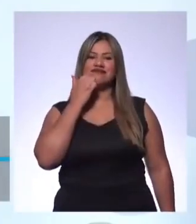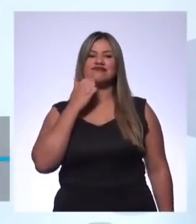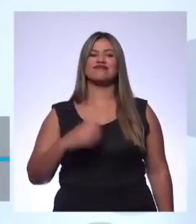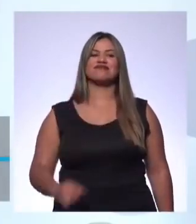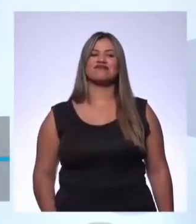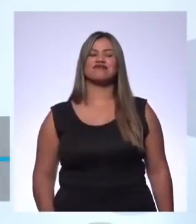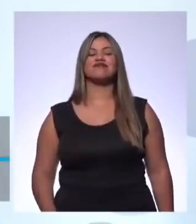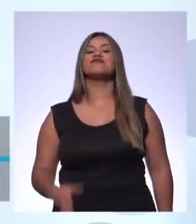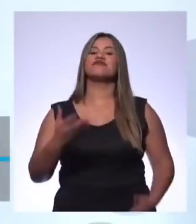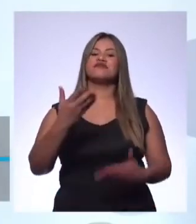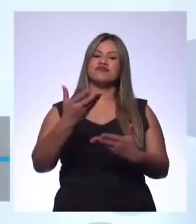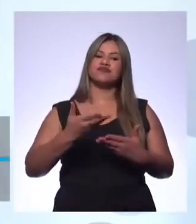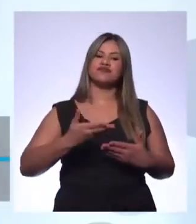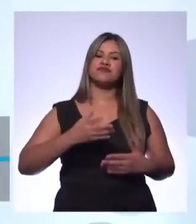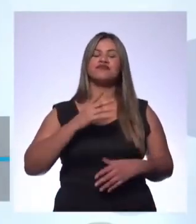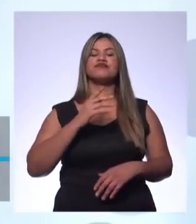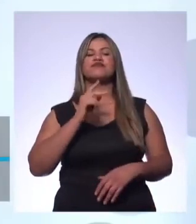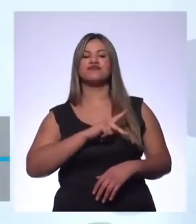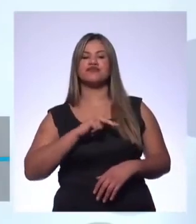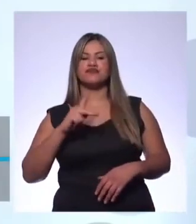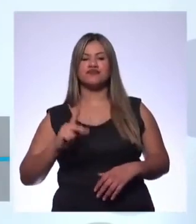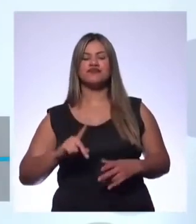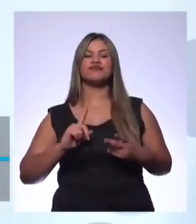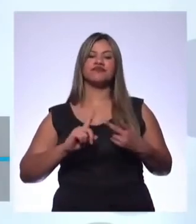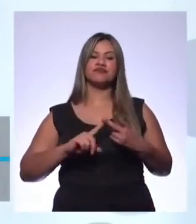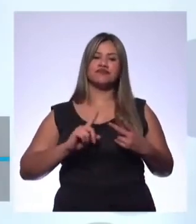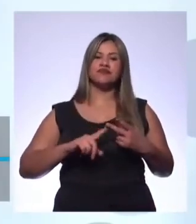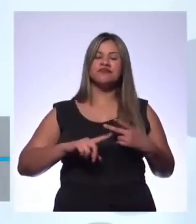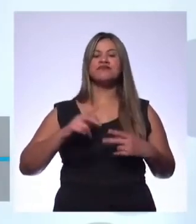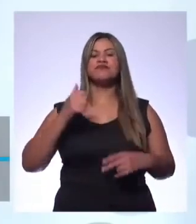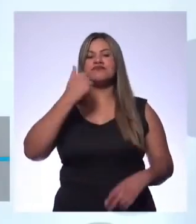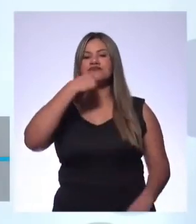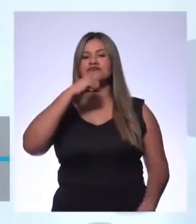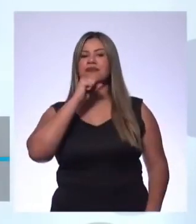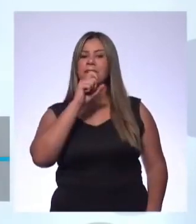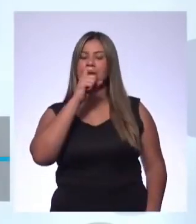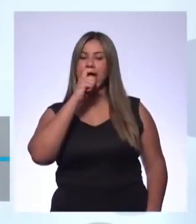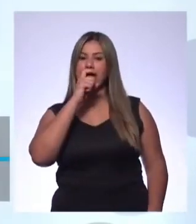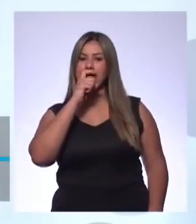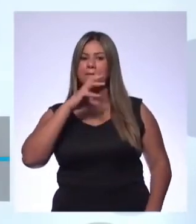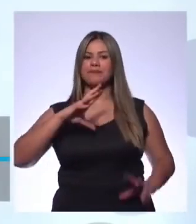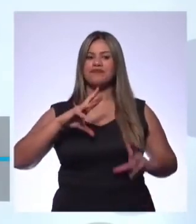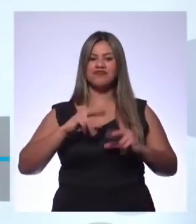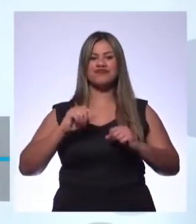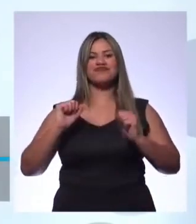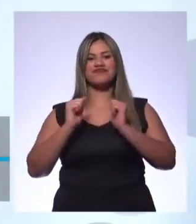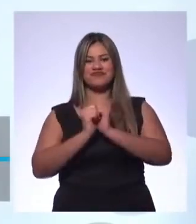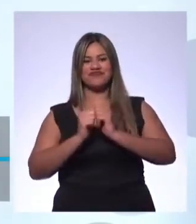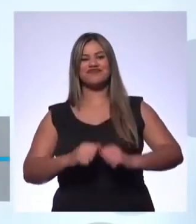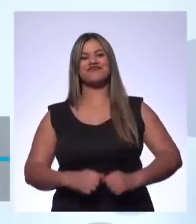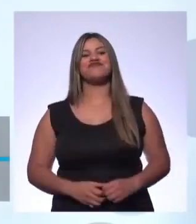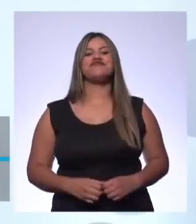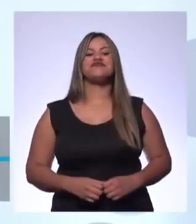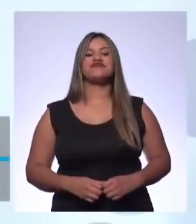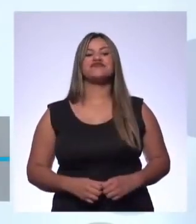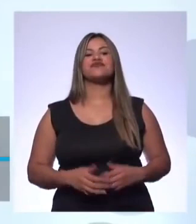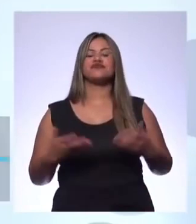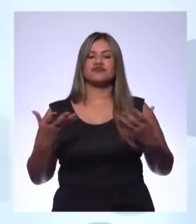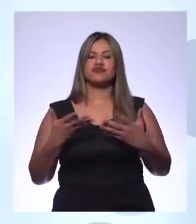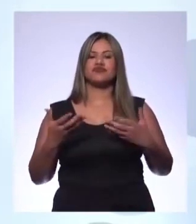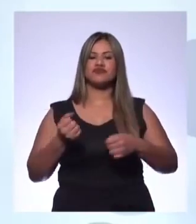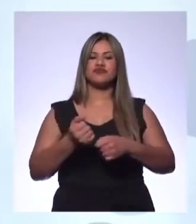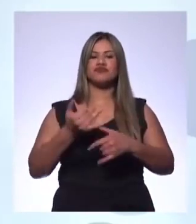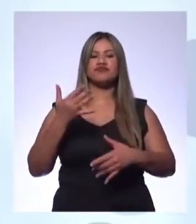aí os educandos, responsáveis, nossos queridos colegas professores, tá? Hoje aqui para interagir